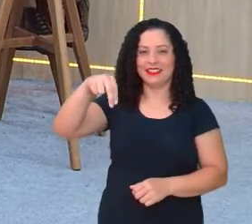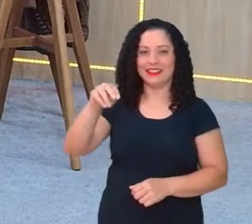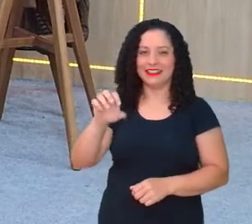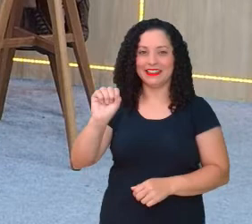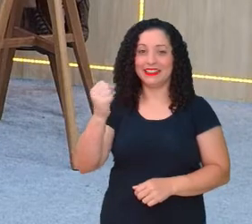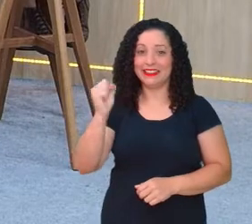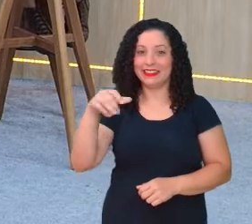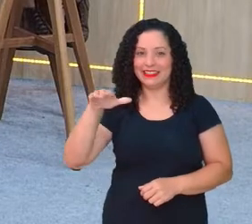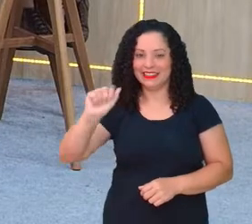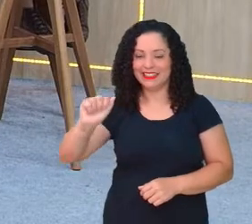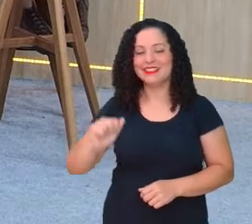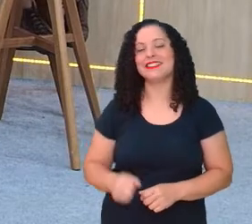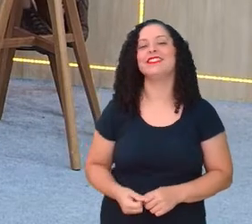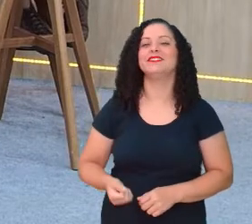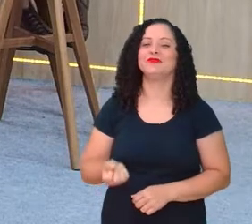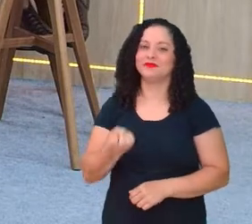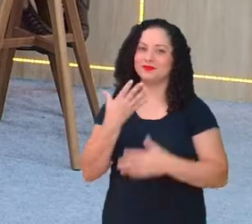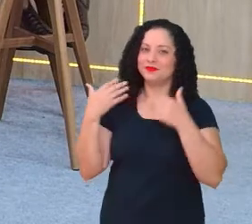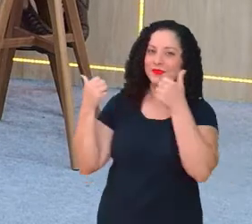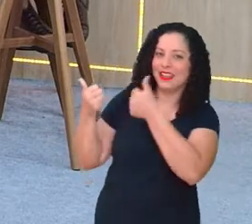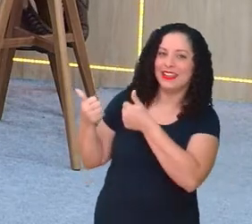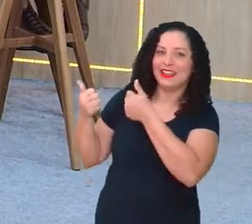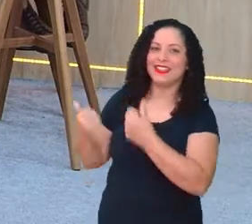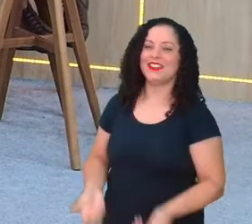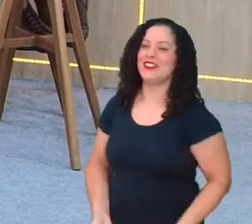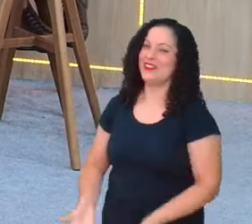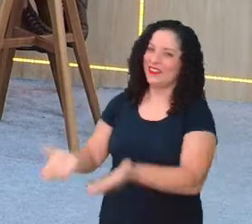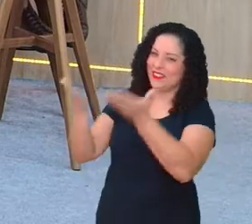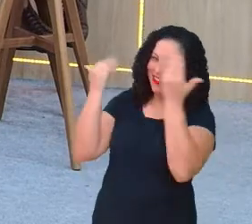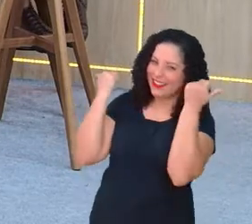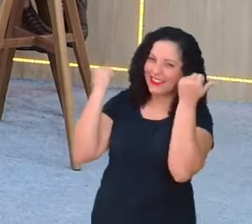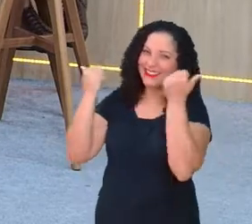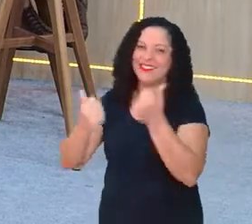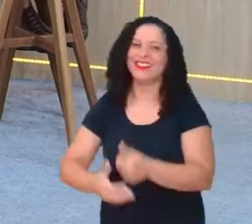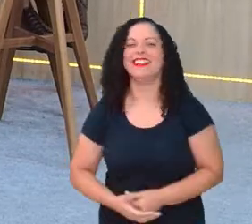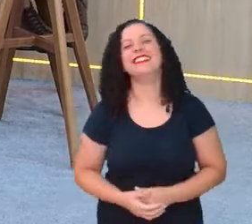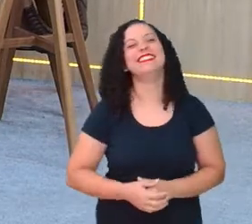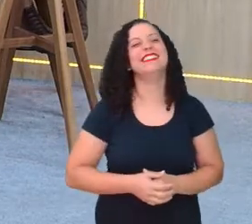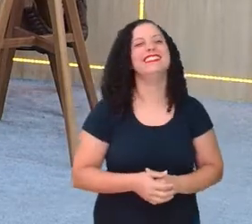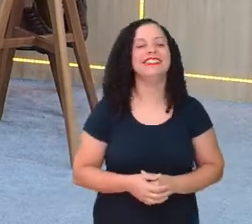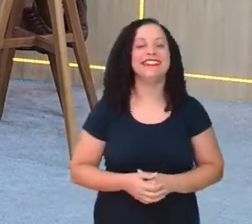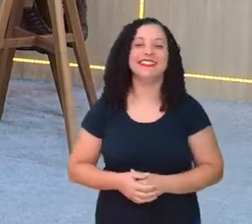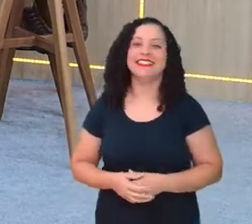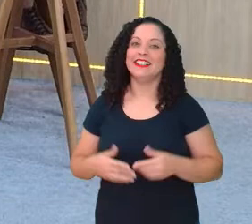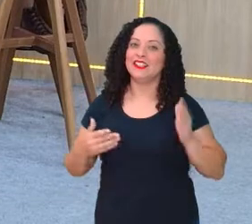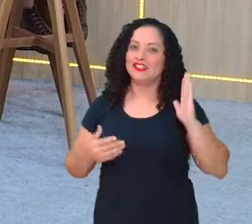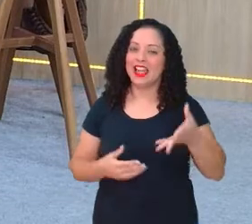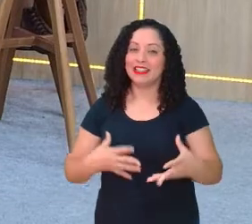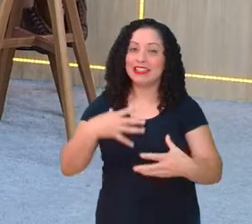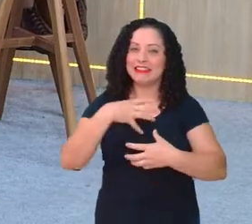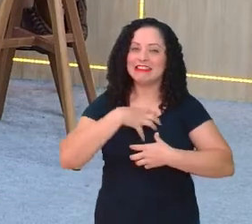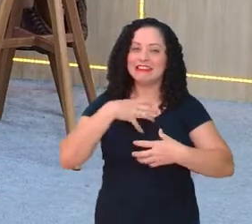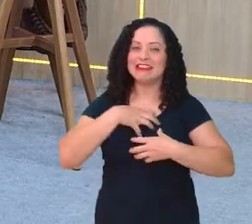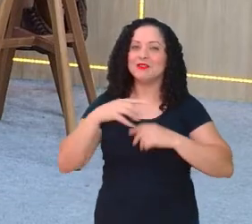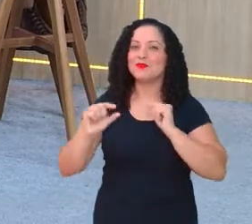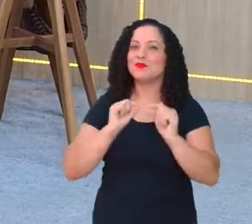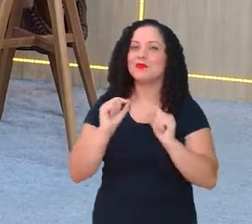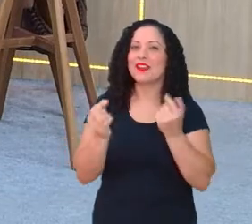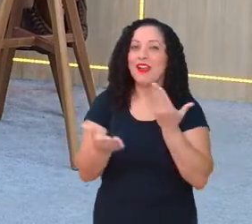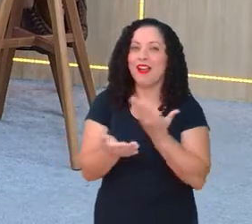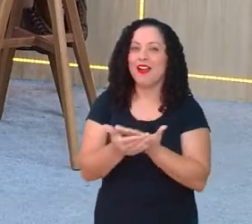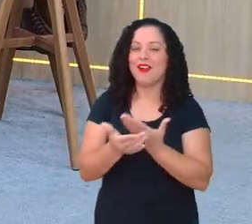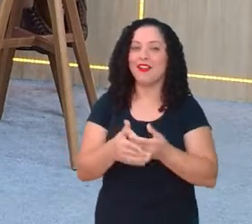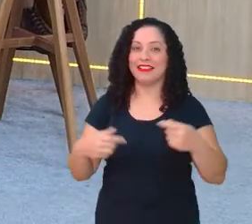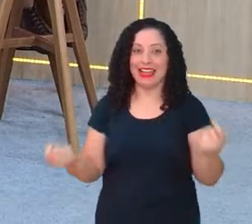Então, professora, tudo de boa? Bora, Vanessa! Bora, eu já tô aqui no clima, ó. Já no clima da aula de